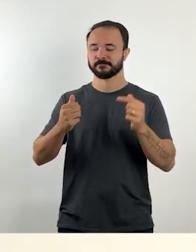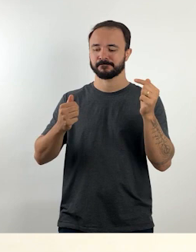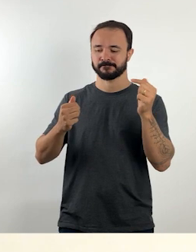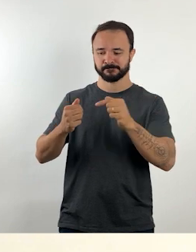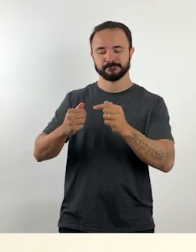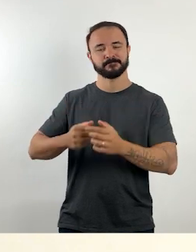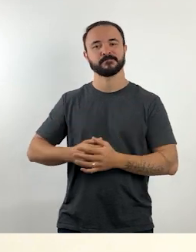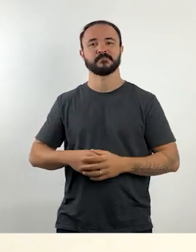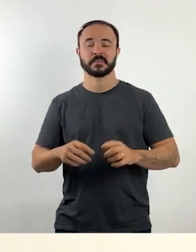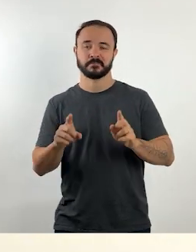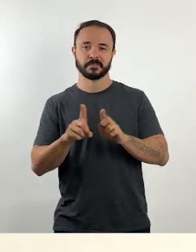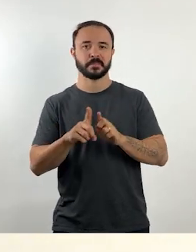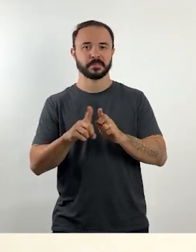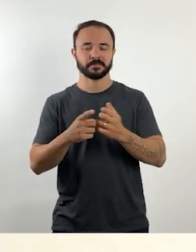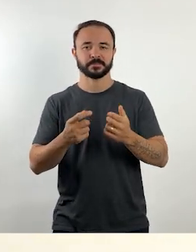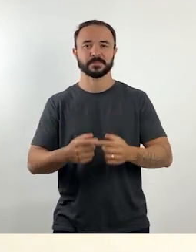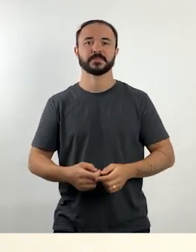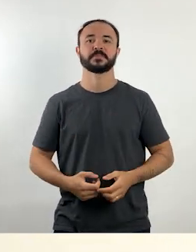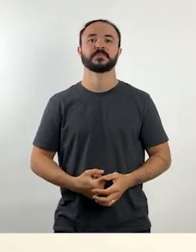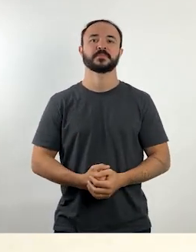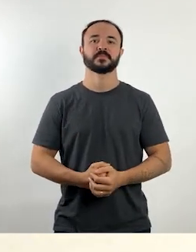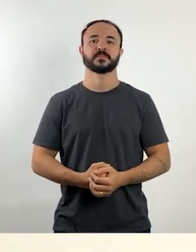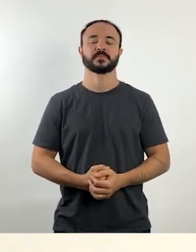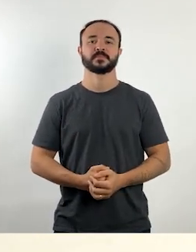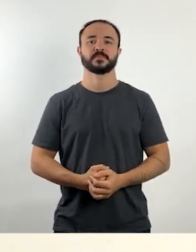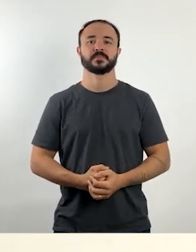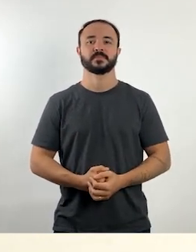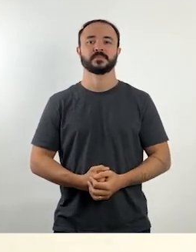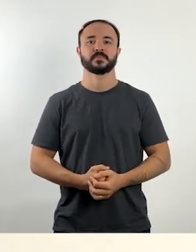E 3 nessa ponta